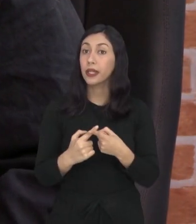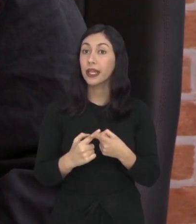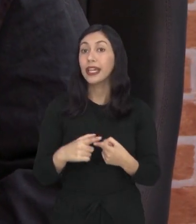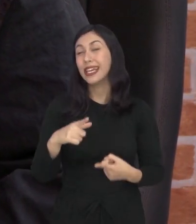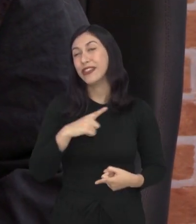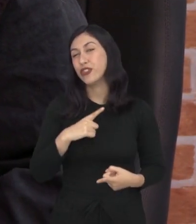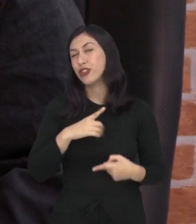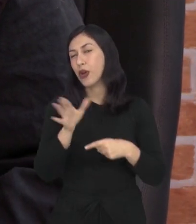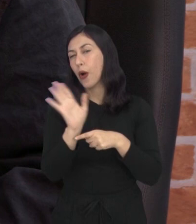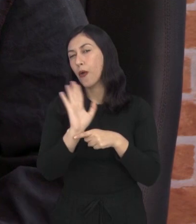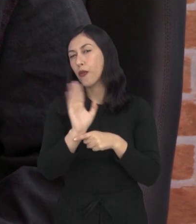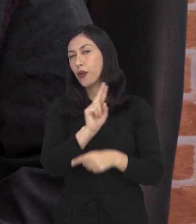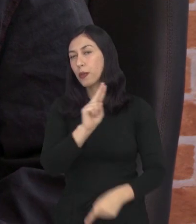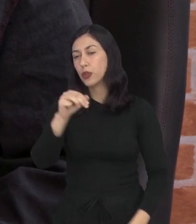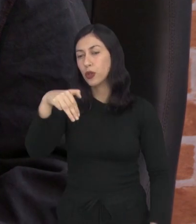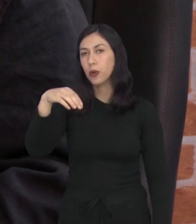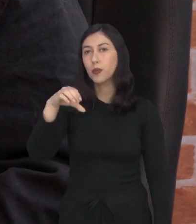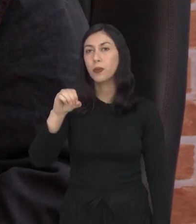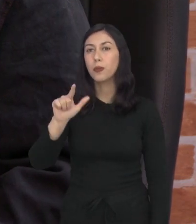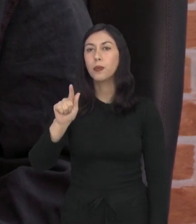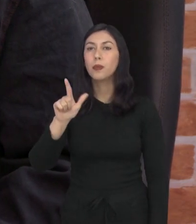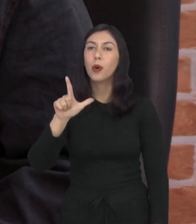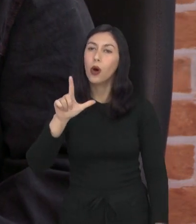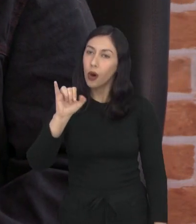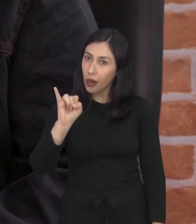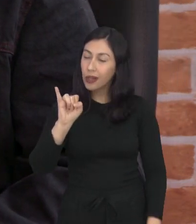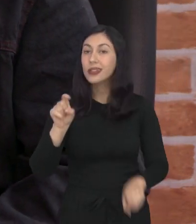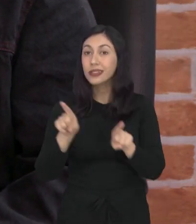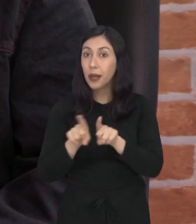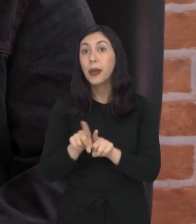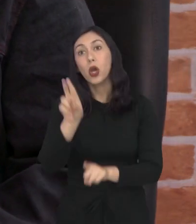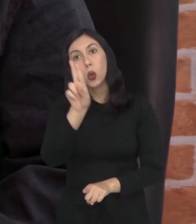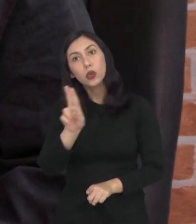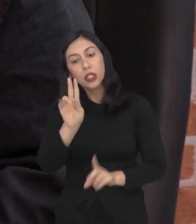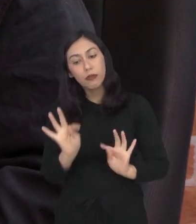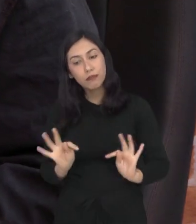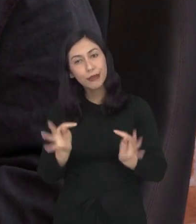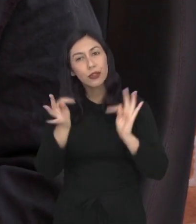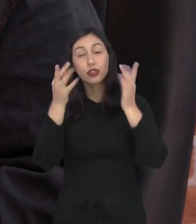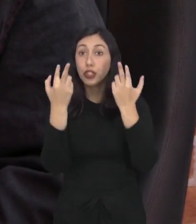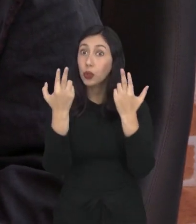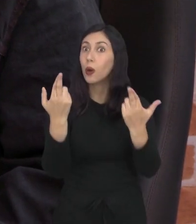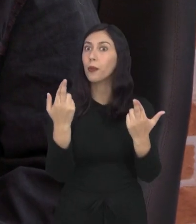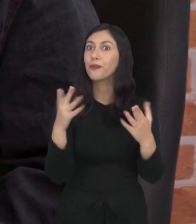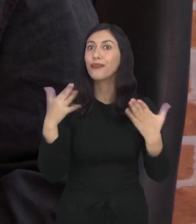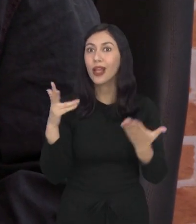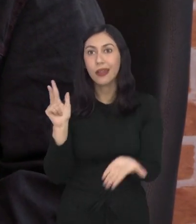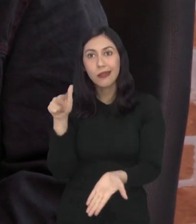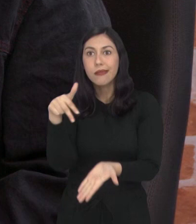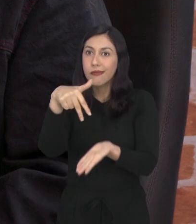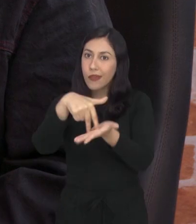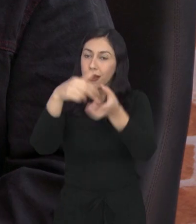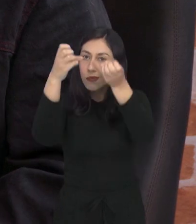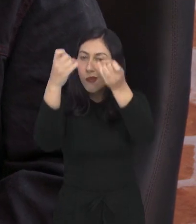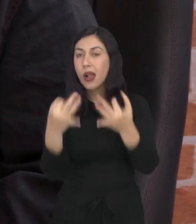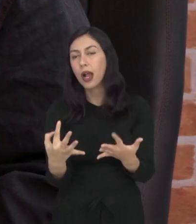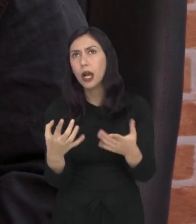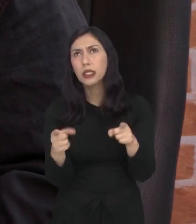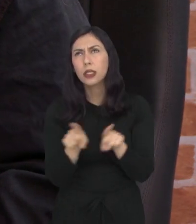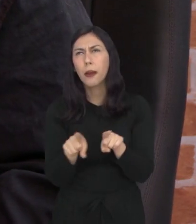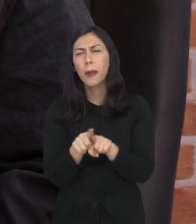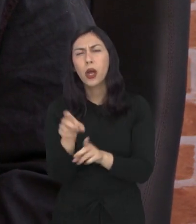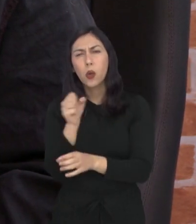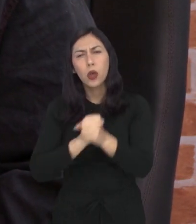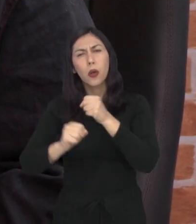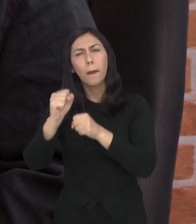do Mowgli da Netflix, que era todo baseado nessa ideia de tecnologia. E aí ele veio na Comic Con. A gente teve no ano